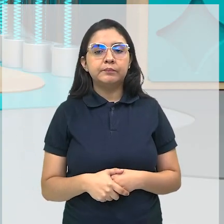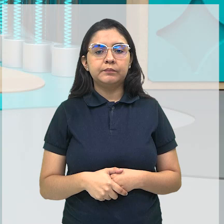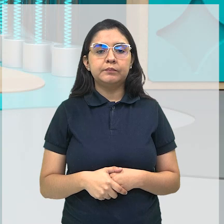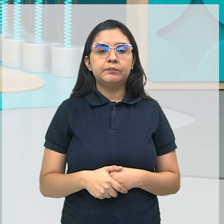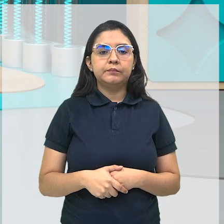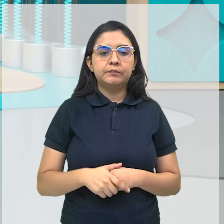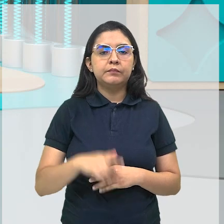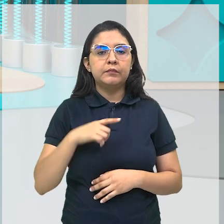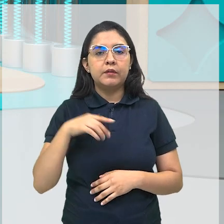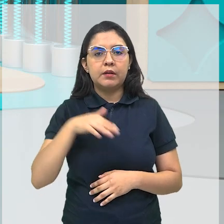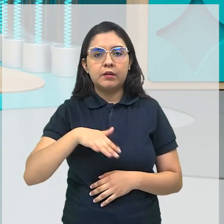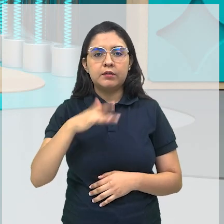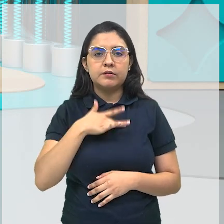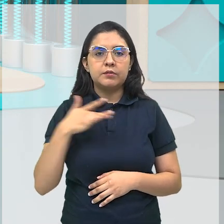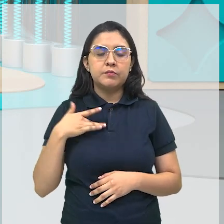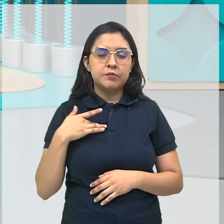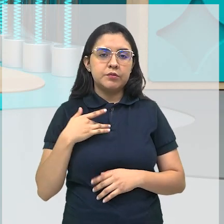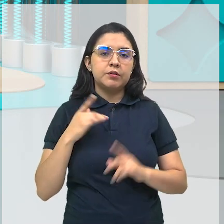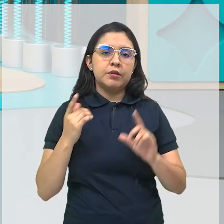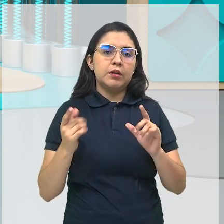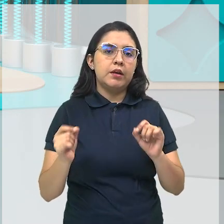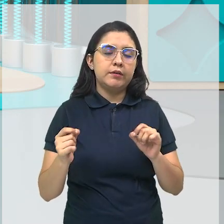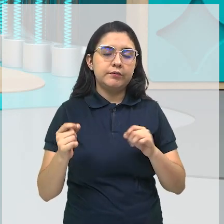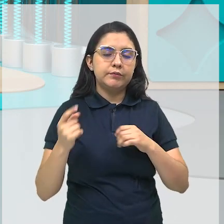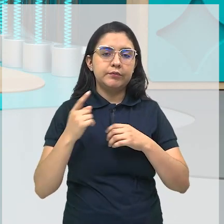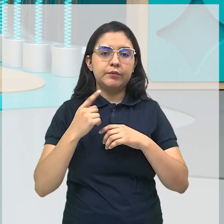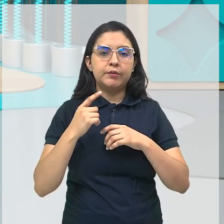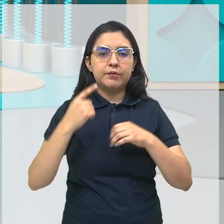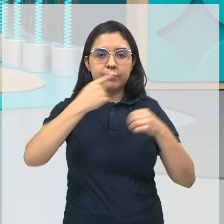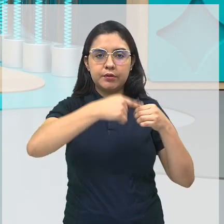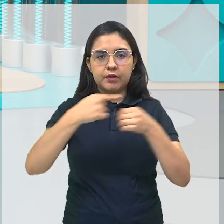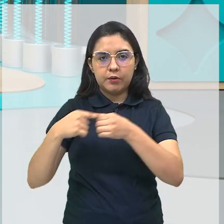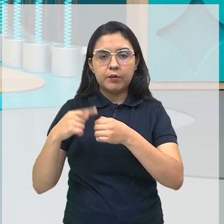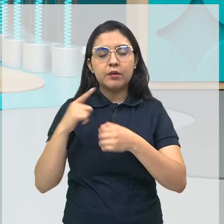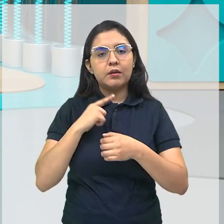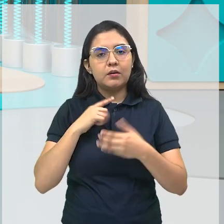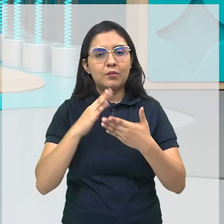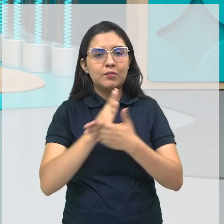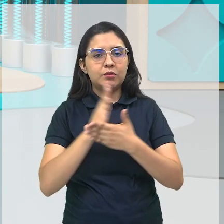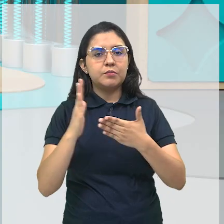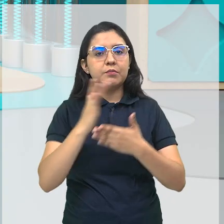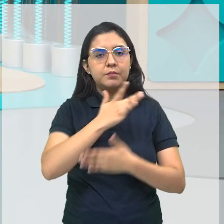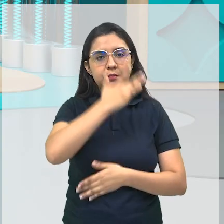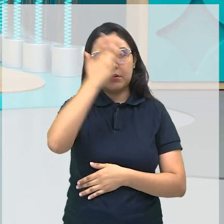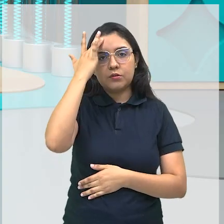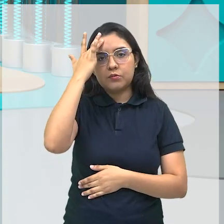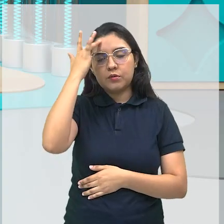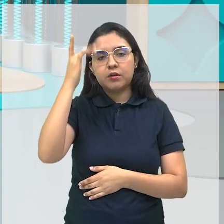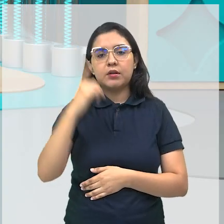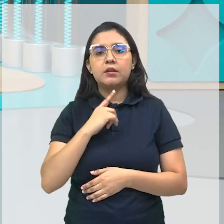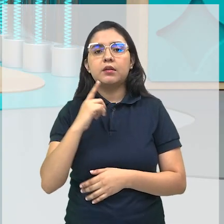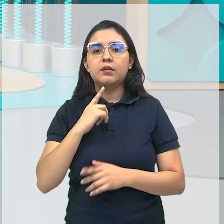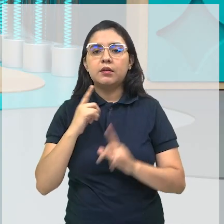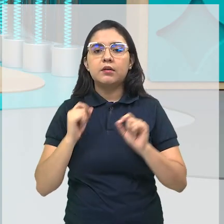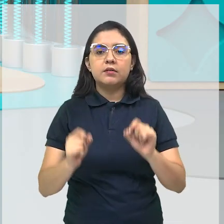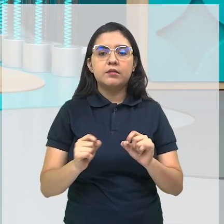né, de saúde lá no interior, né? Existem as pessoas ainda hoje em dia que elas têm